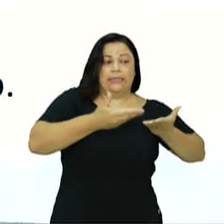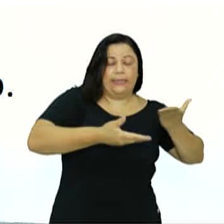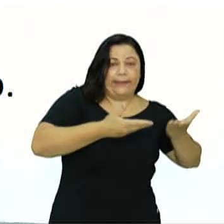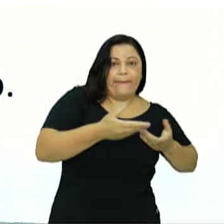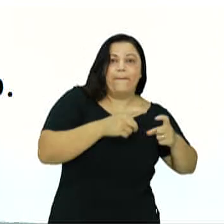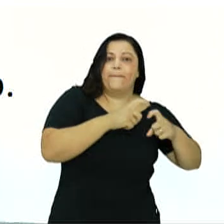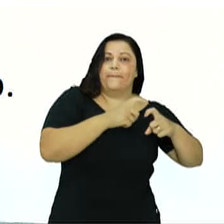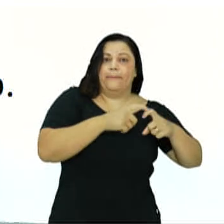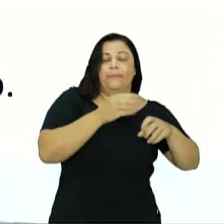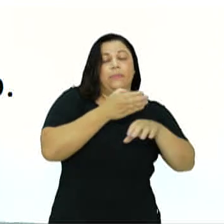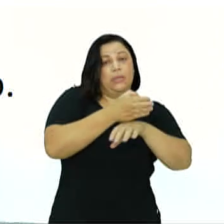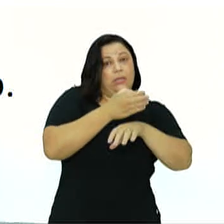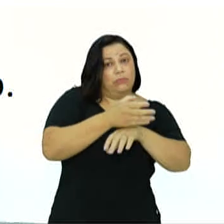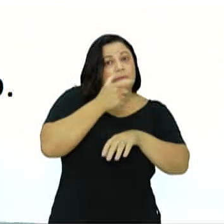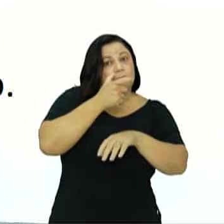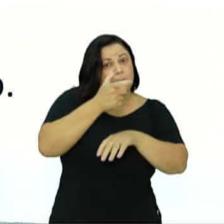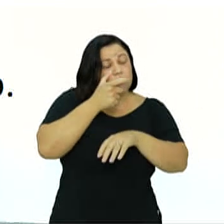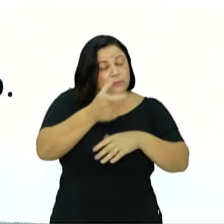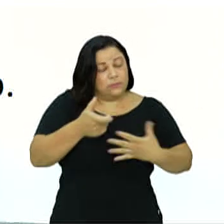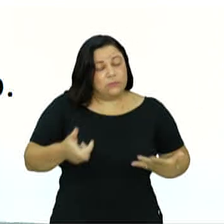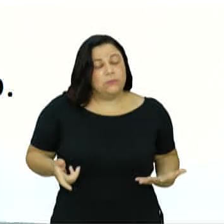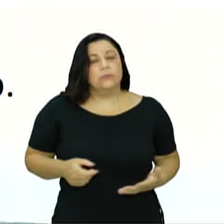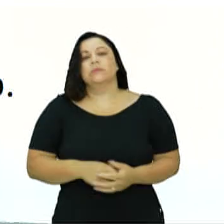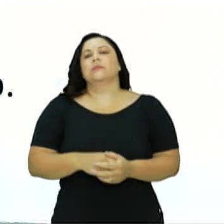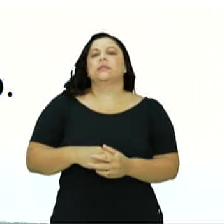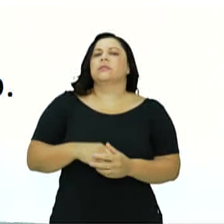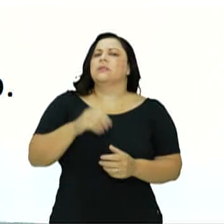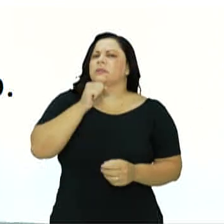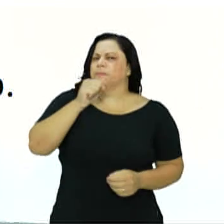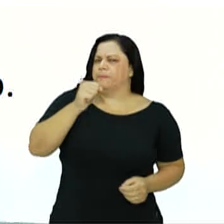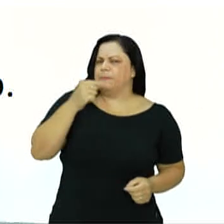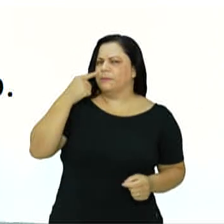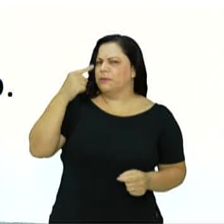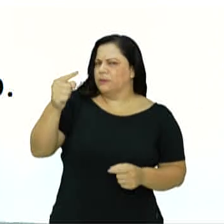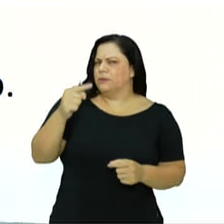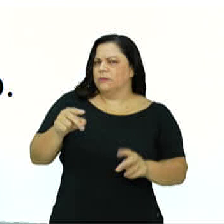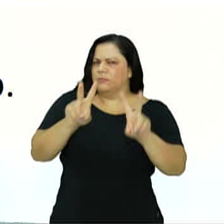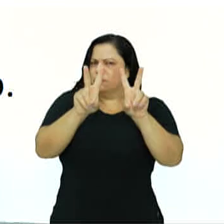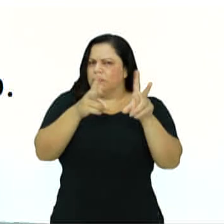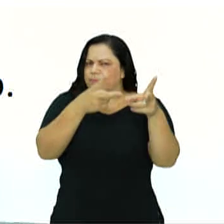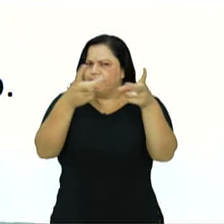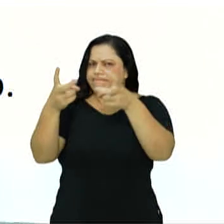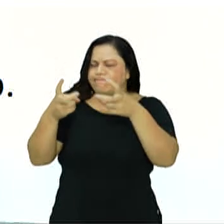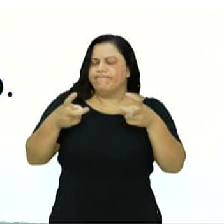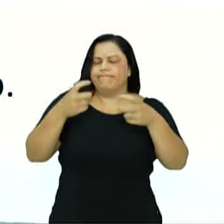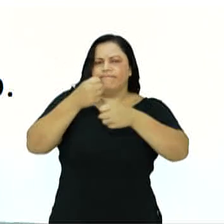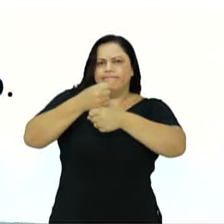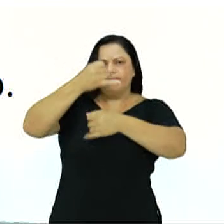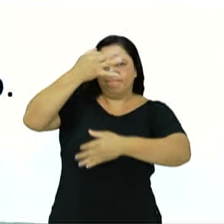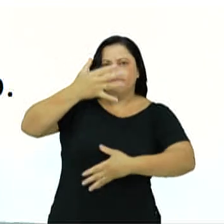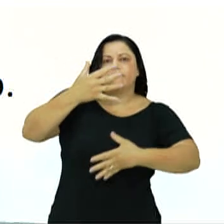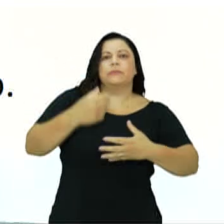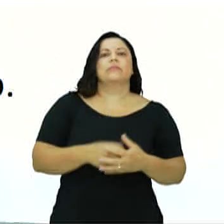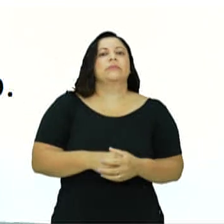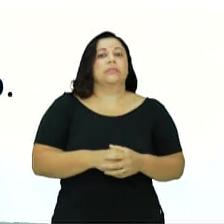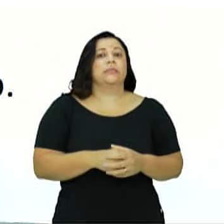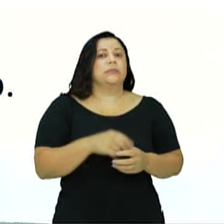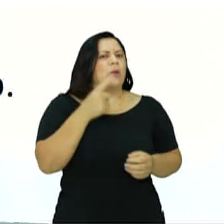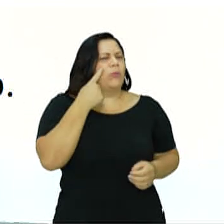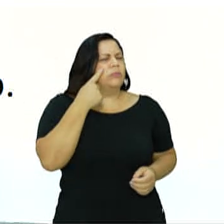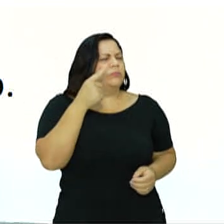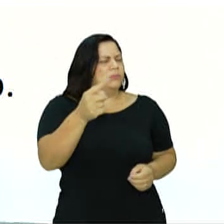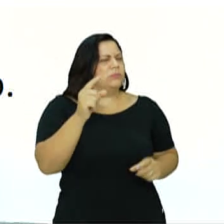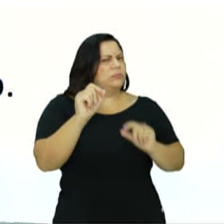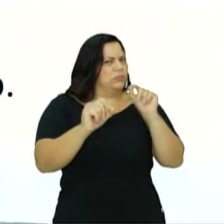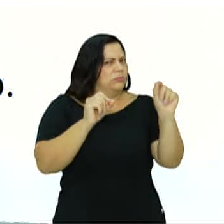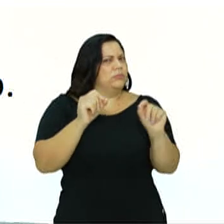também você acessar essa reportagem, porque traz o assunto completinho para você. É bastante interessante, quando você ouvir falar em moleira, você